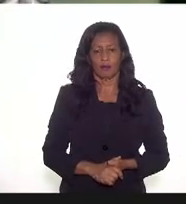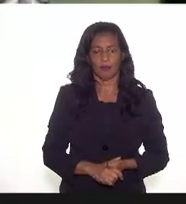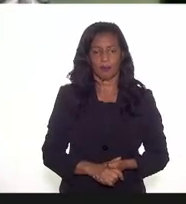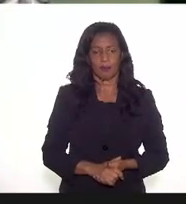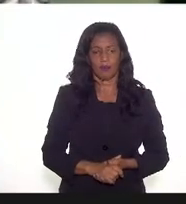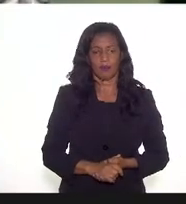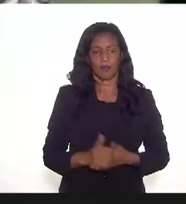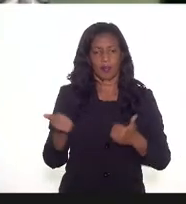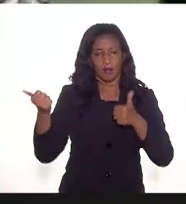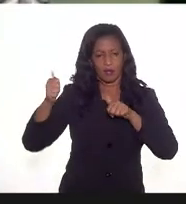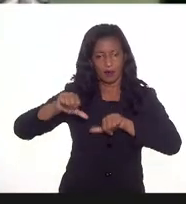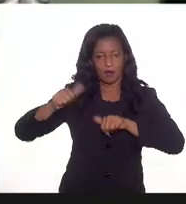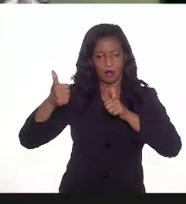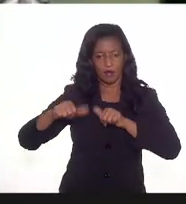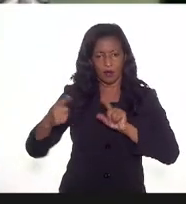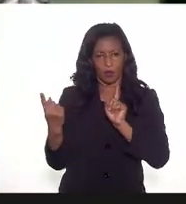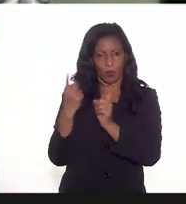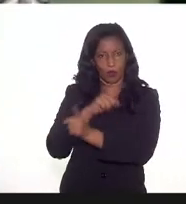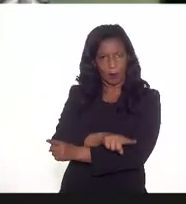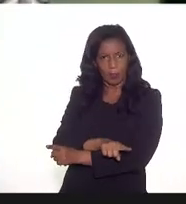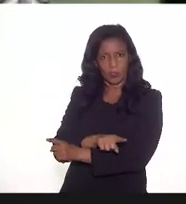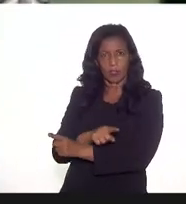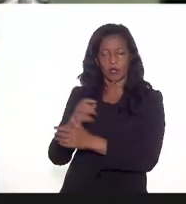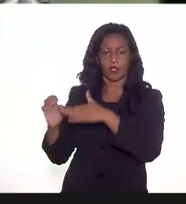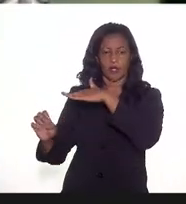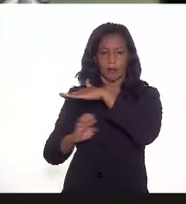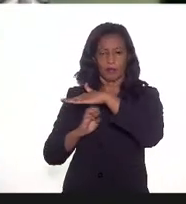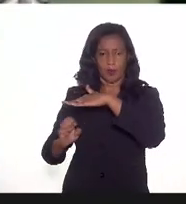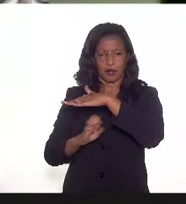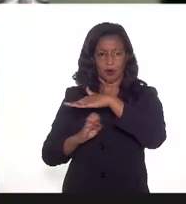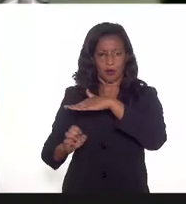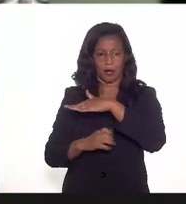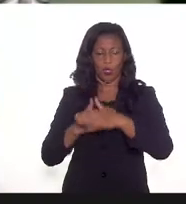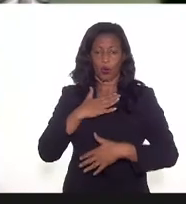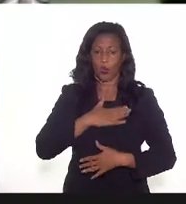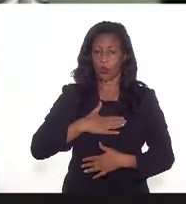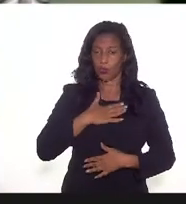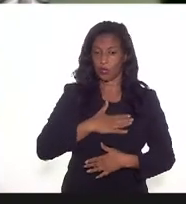à verificação das contrapartidas das empresas. Eu gostaria de fazer